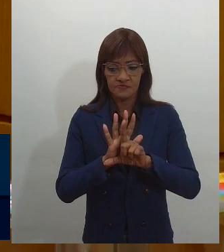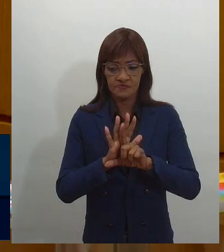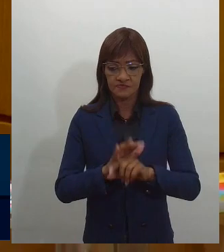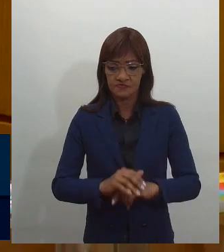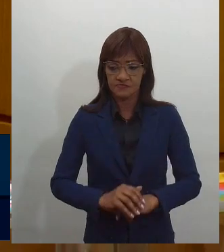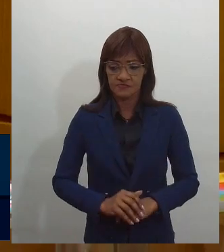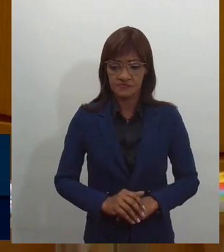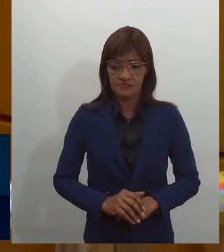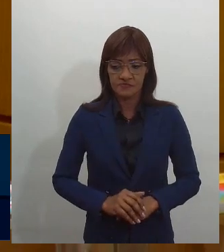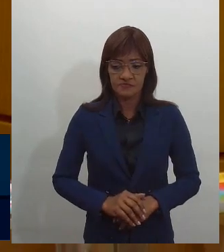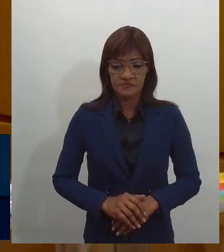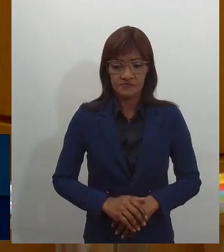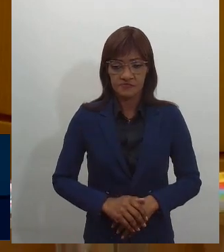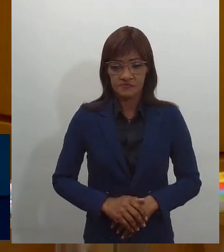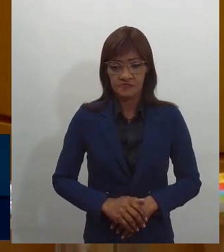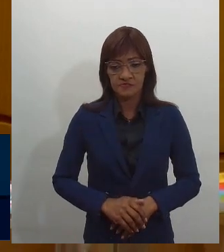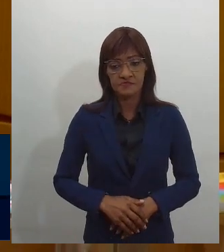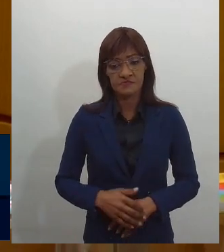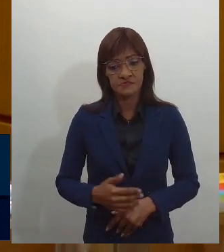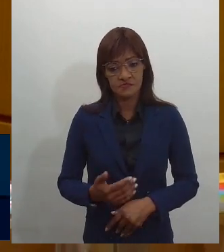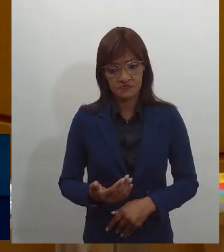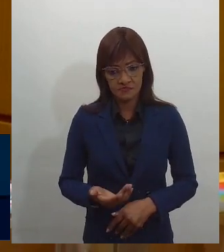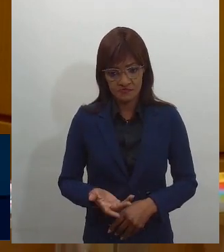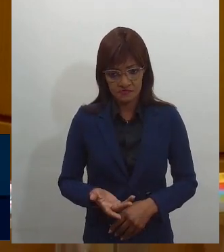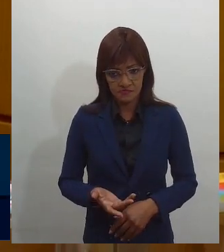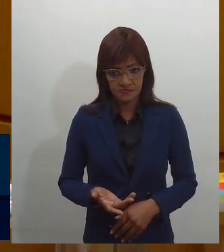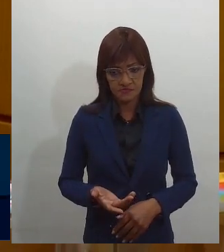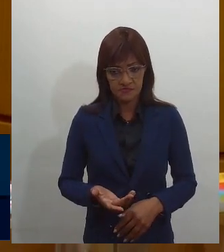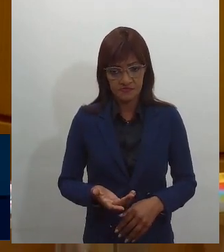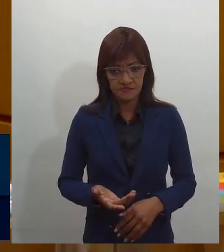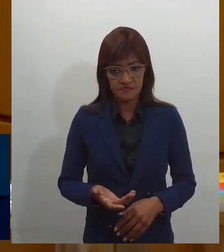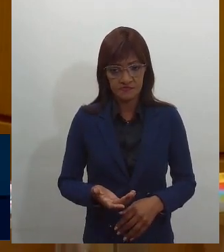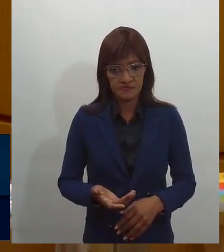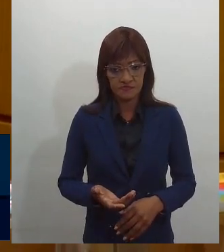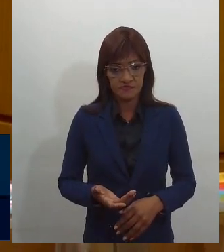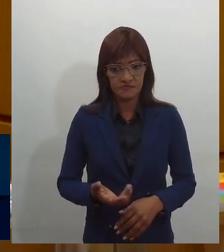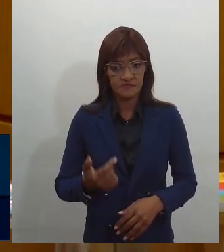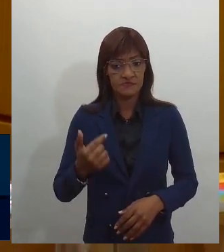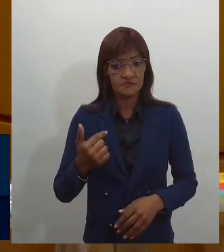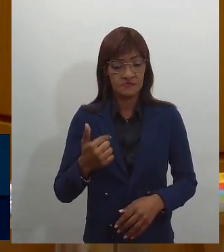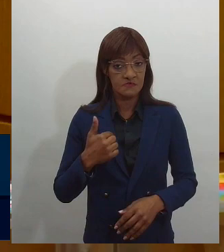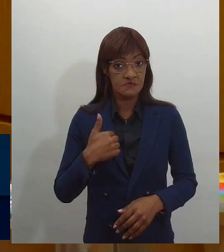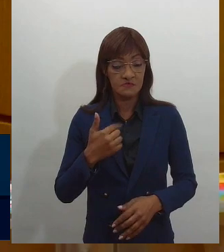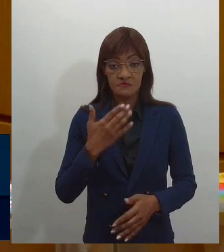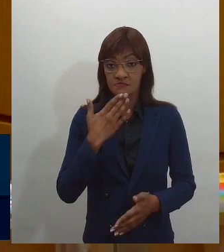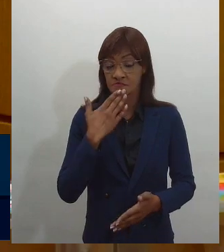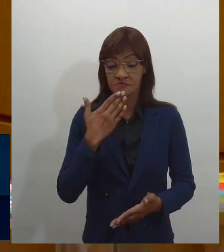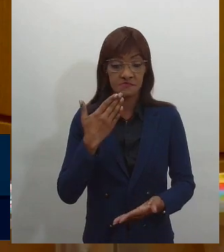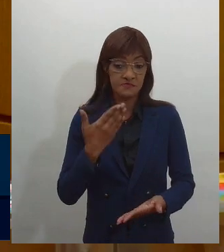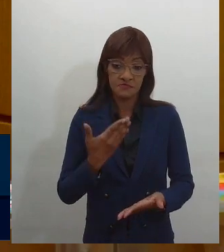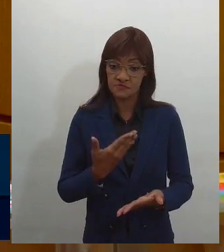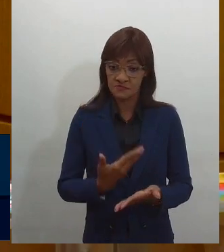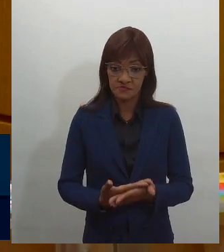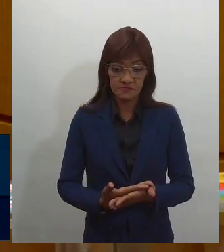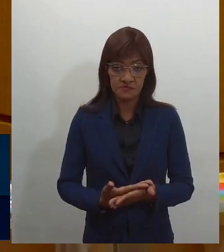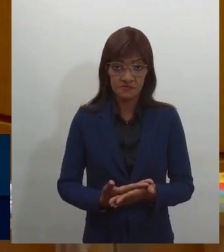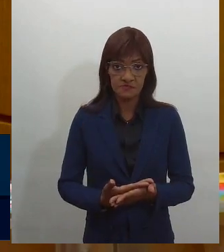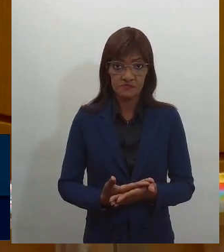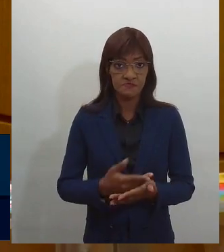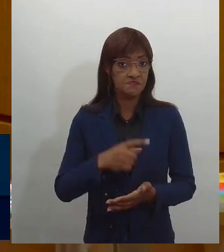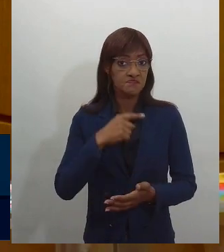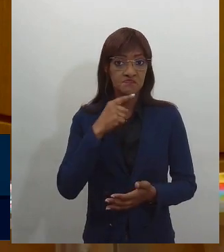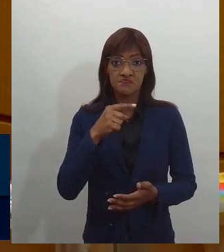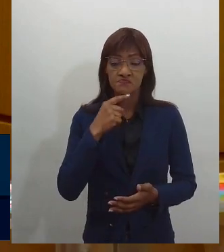de Paulo Gustavo. É uma situação surreal que me deixa perplexa e honestamente não consigo compreender o motivo